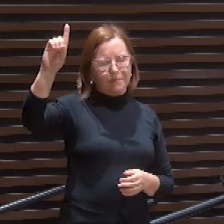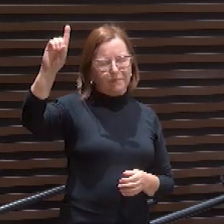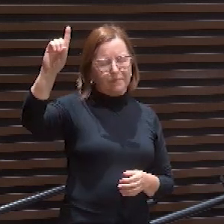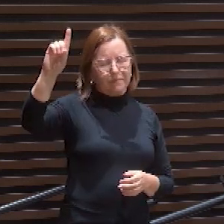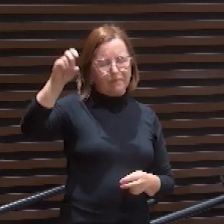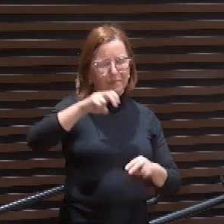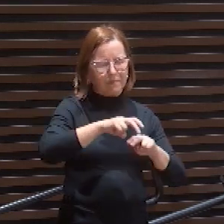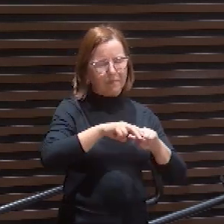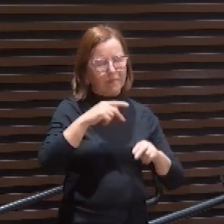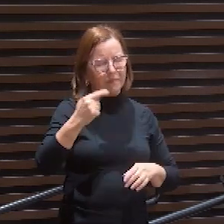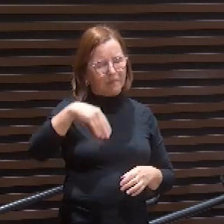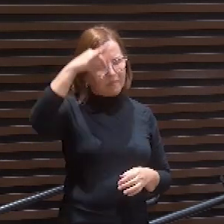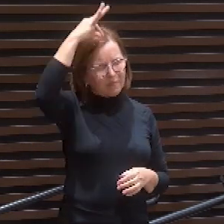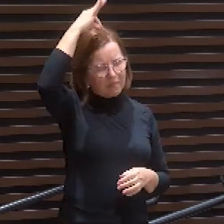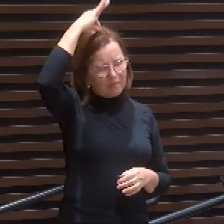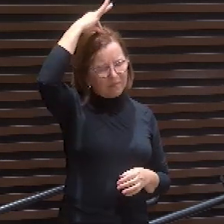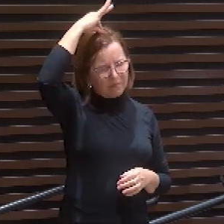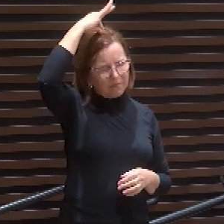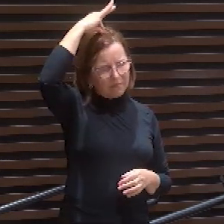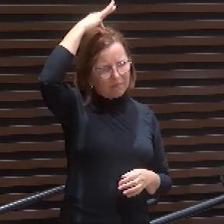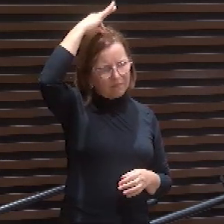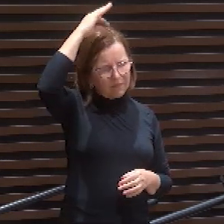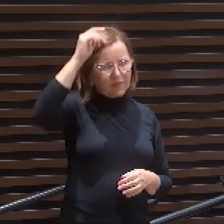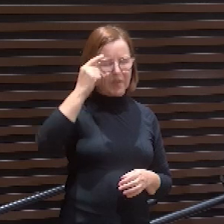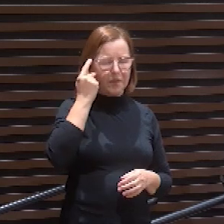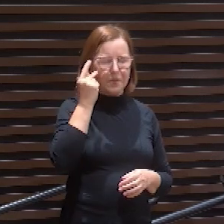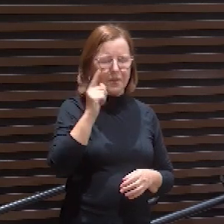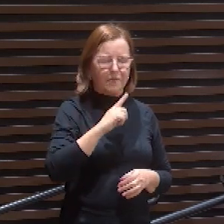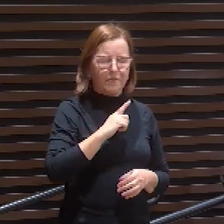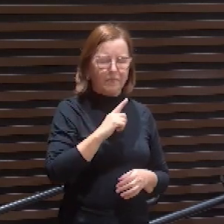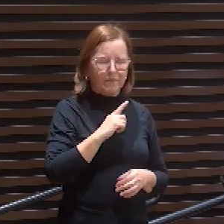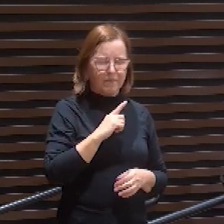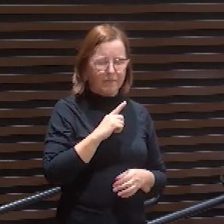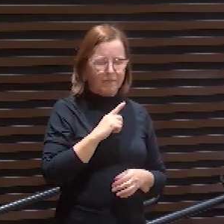pelo teu Espírito, para que haja